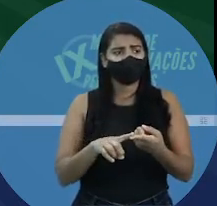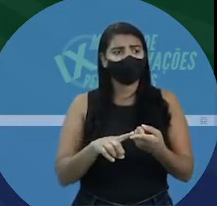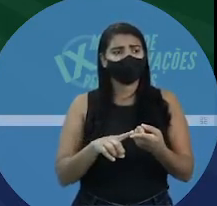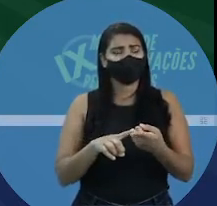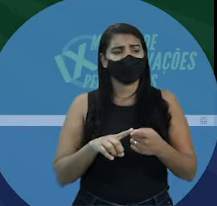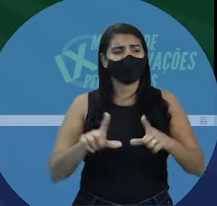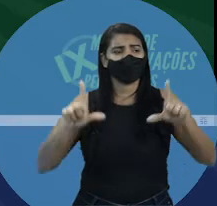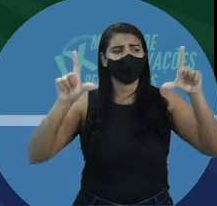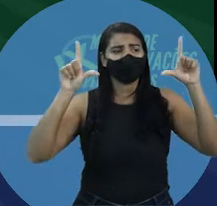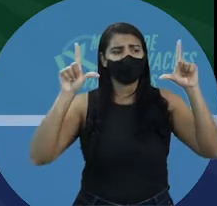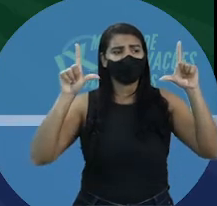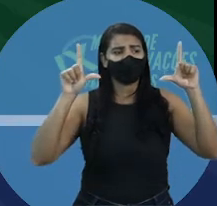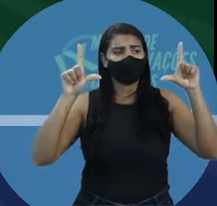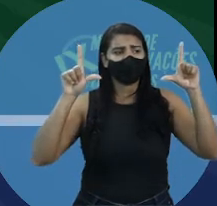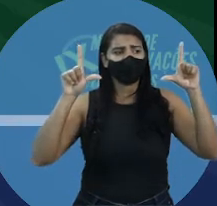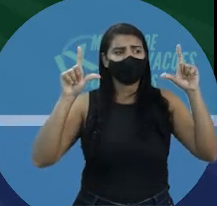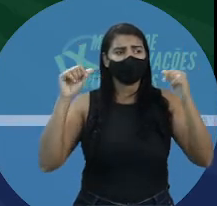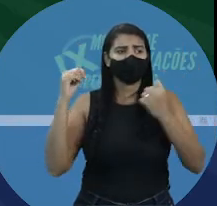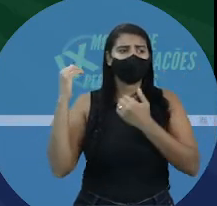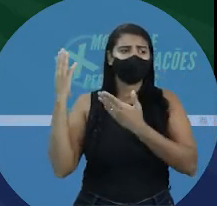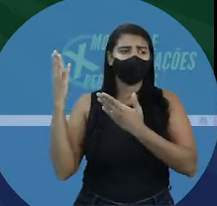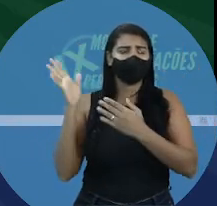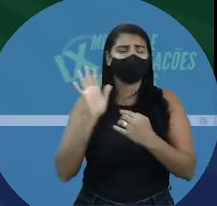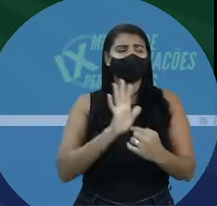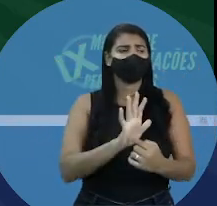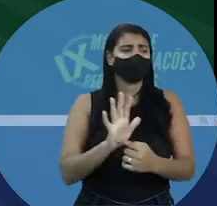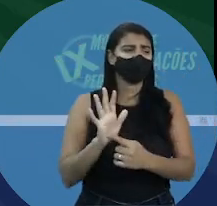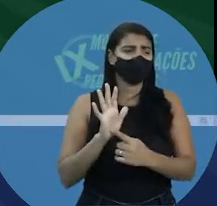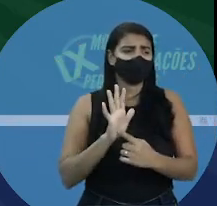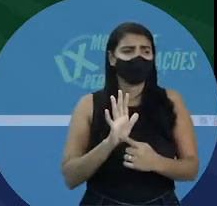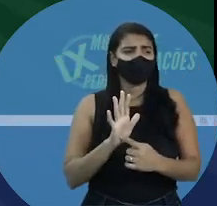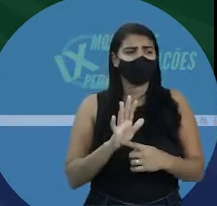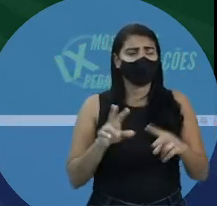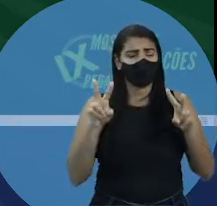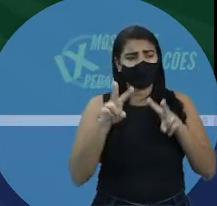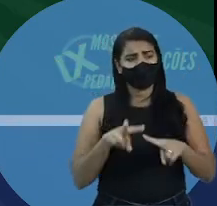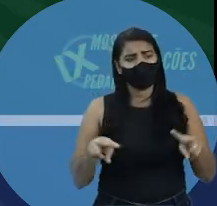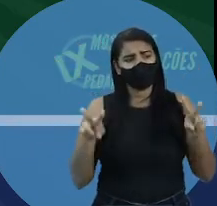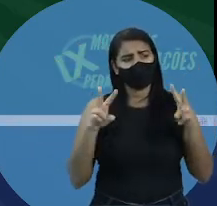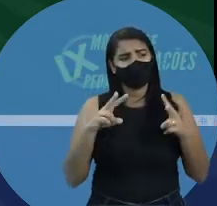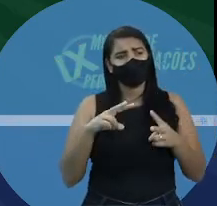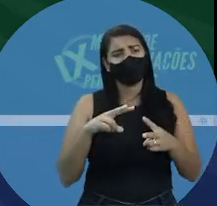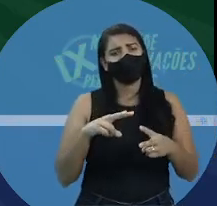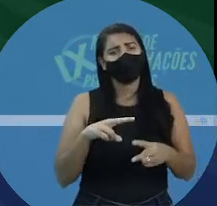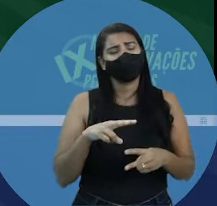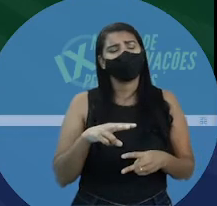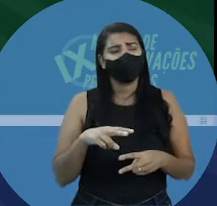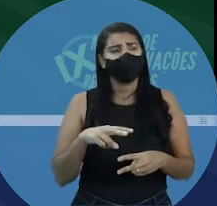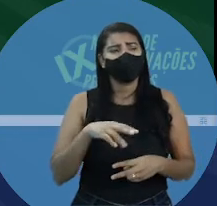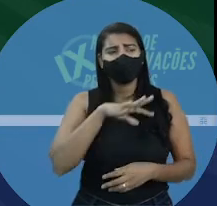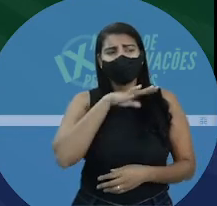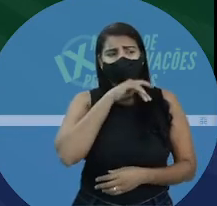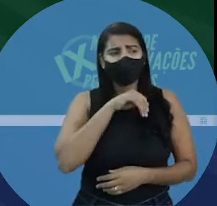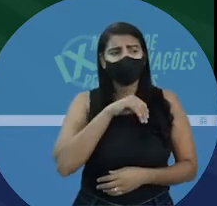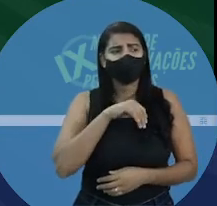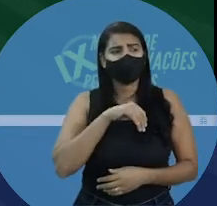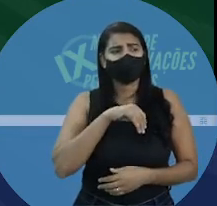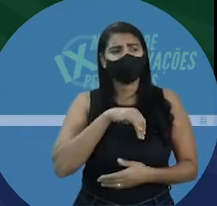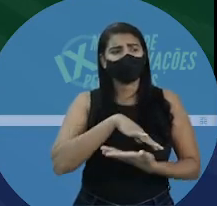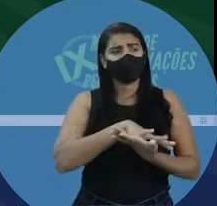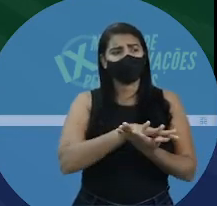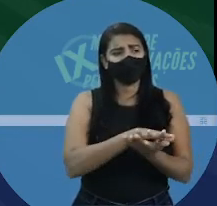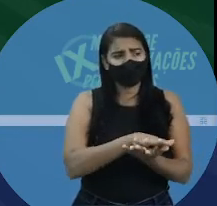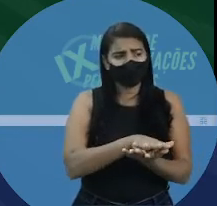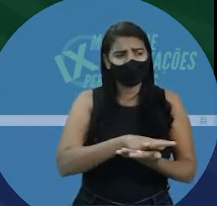imagens, principalmente imagens que traziam danos ou situações de danos